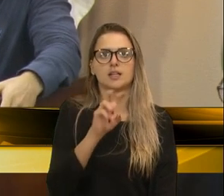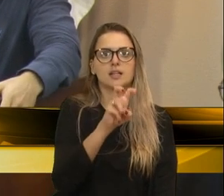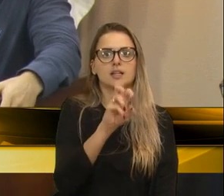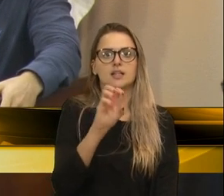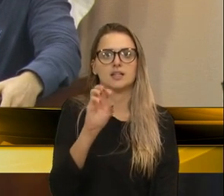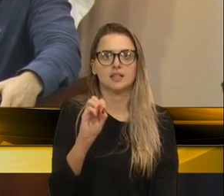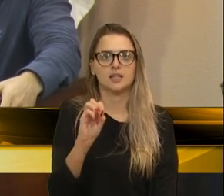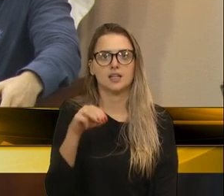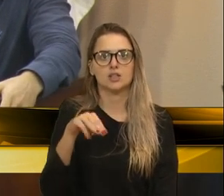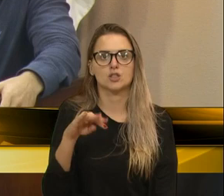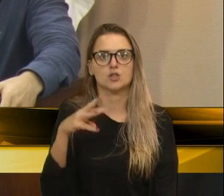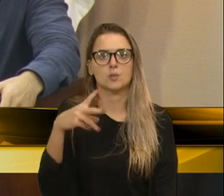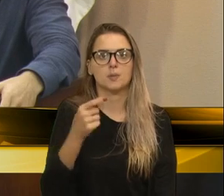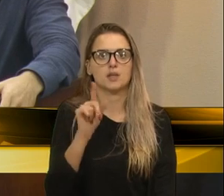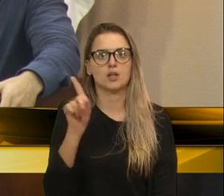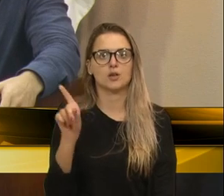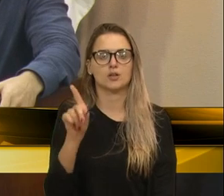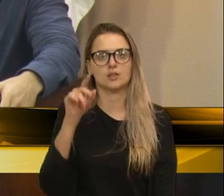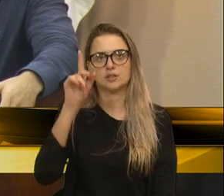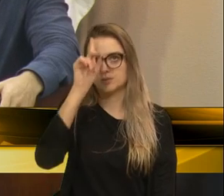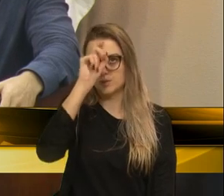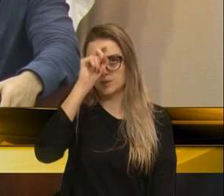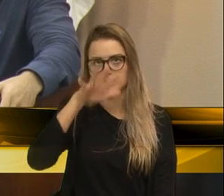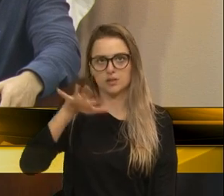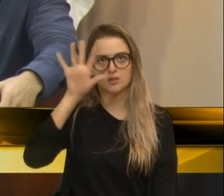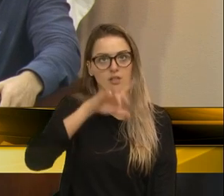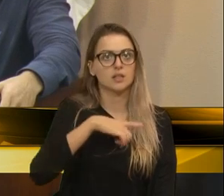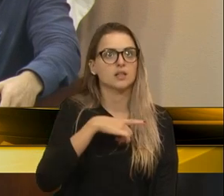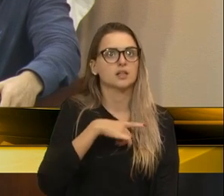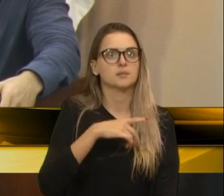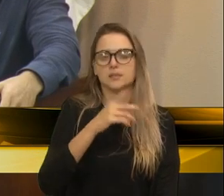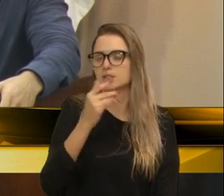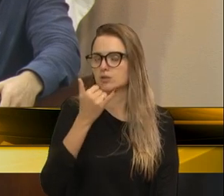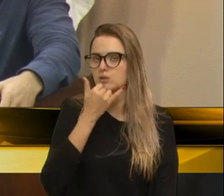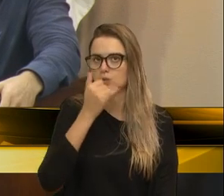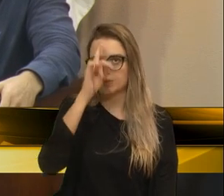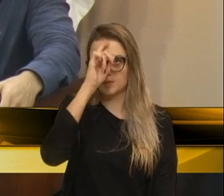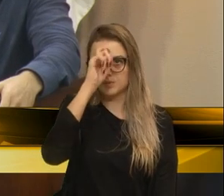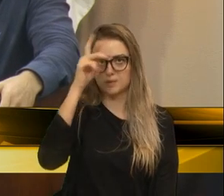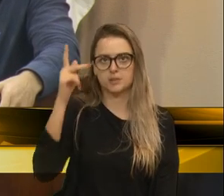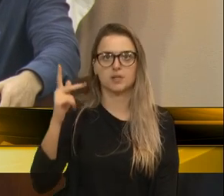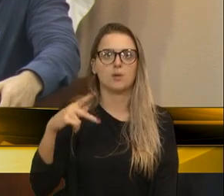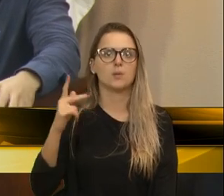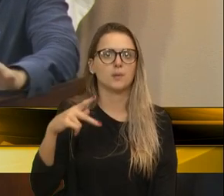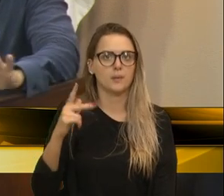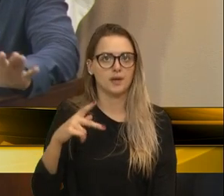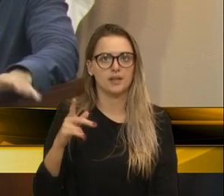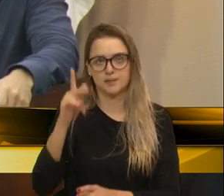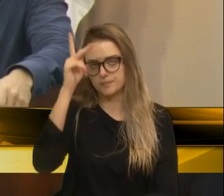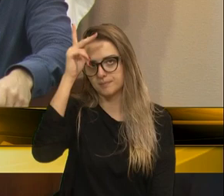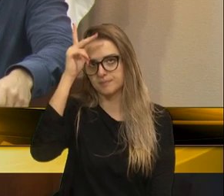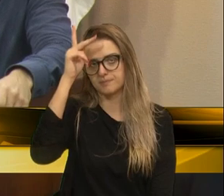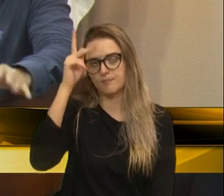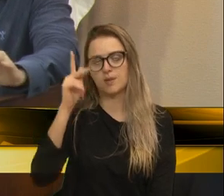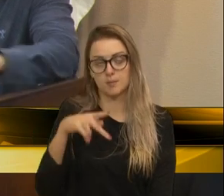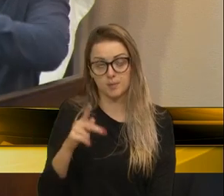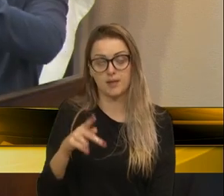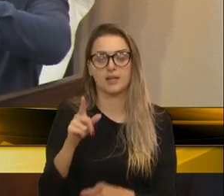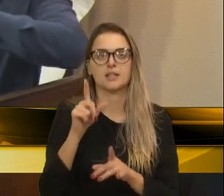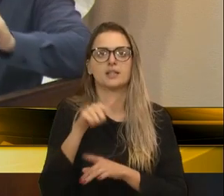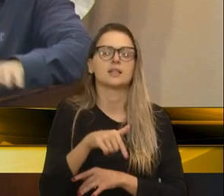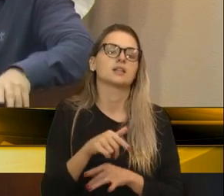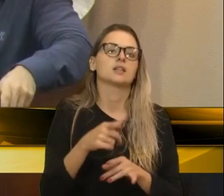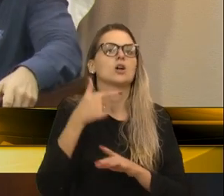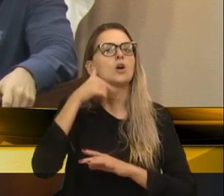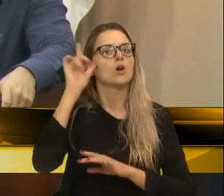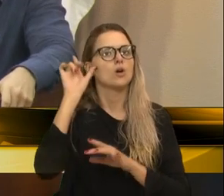para o Hospital Geral. Eu tenho certeza que ele vai dar isso ou mais para o Hospital Pompeia. Ele nunca tinha dado para o Hospital Geral. Nenhum recurso. Outra, nós